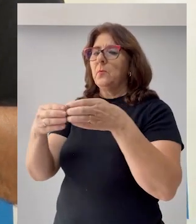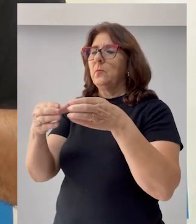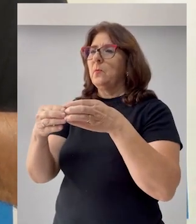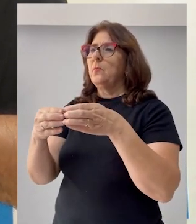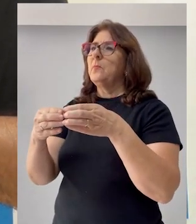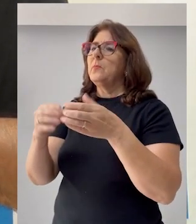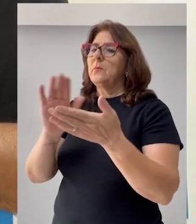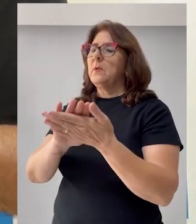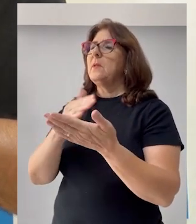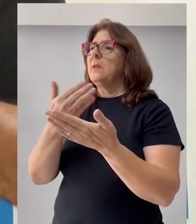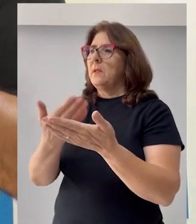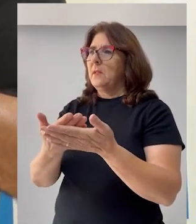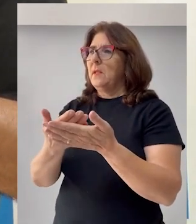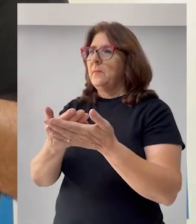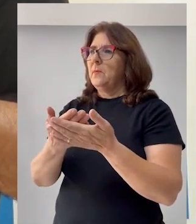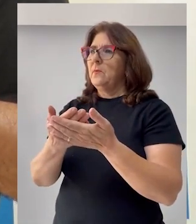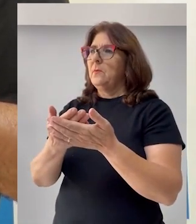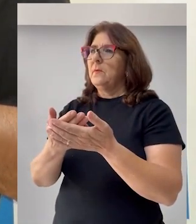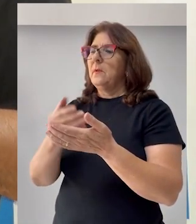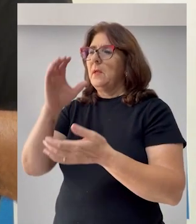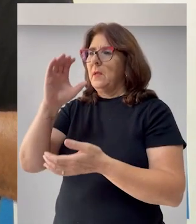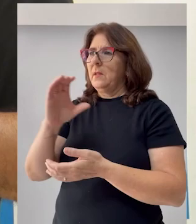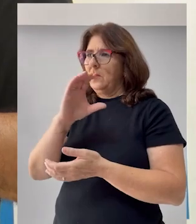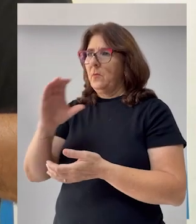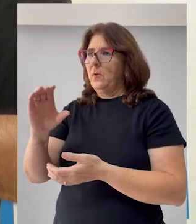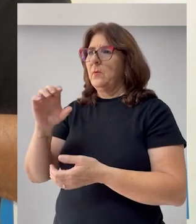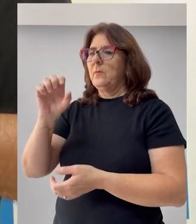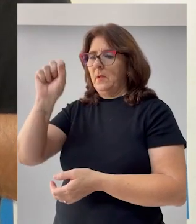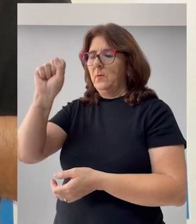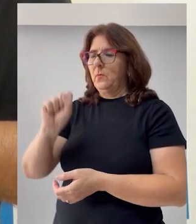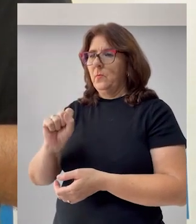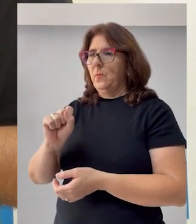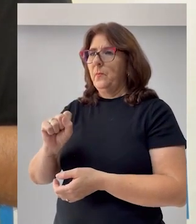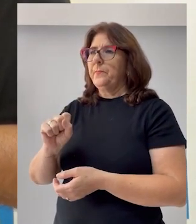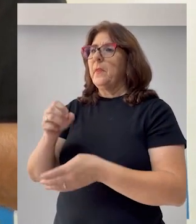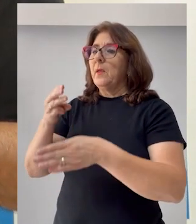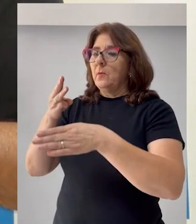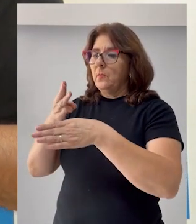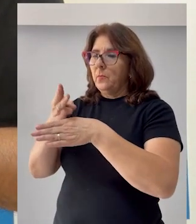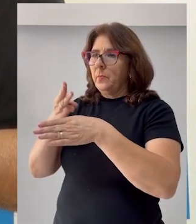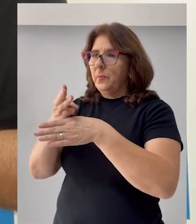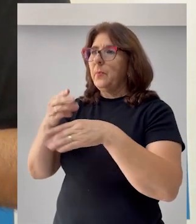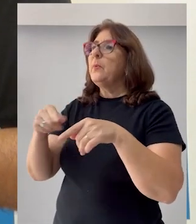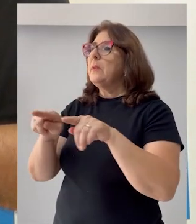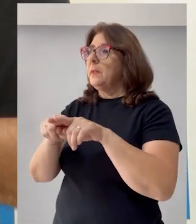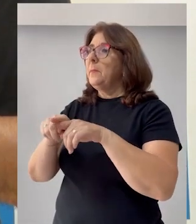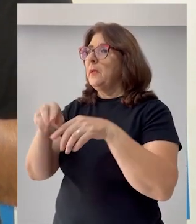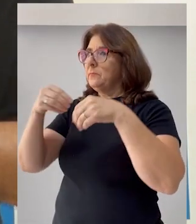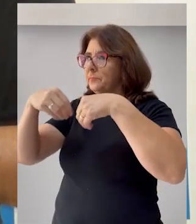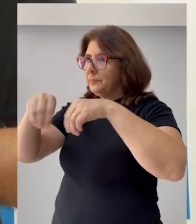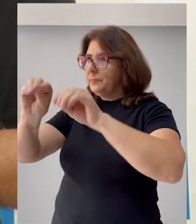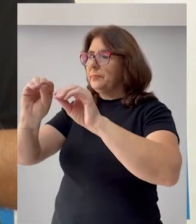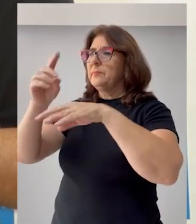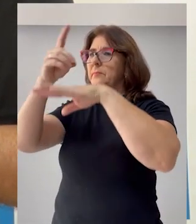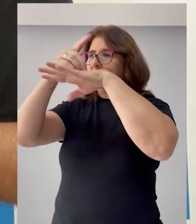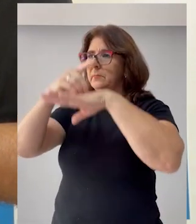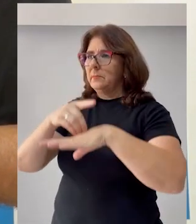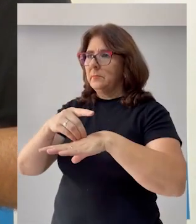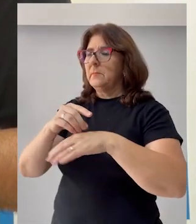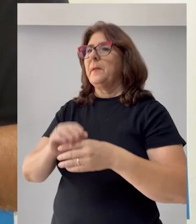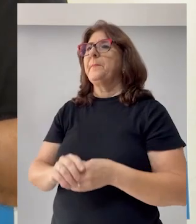intérpretes católicos do Regional, a gente envia no WhatsApp das pastorais diocesanas,